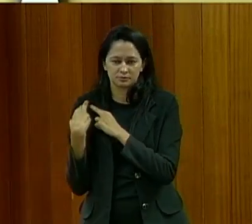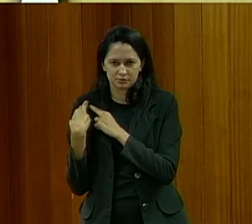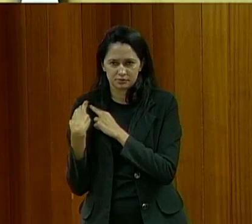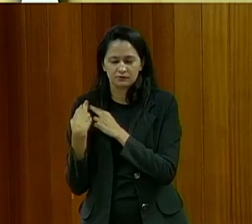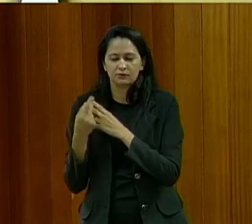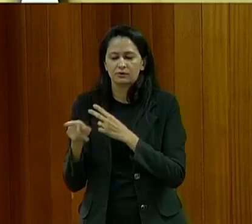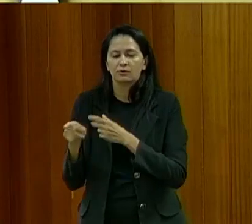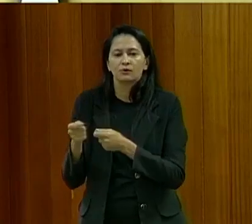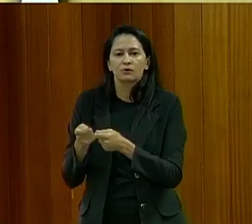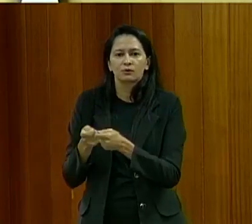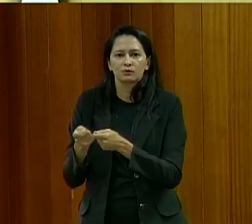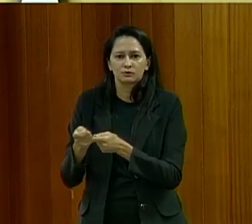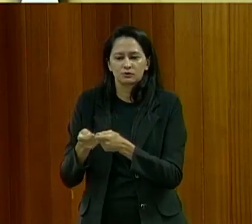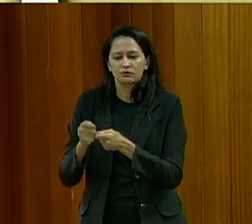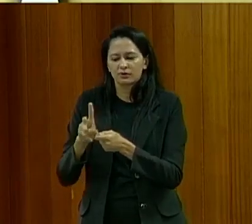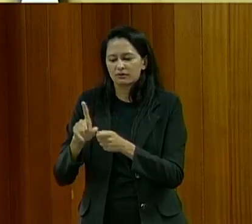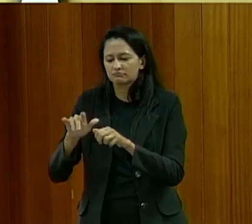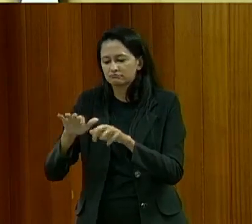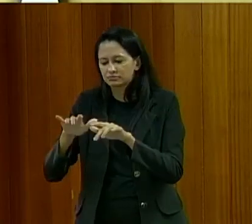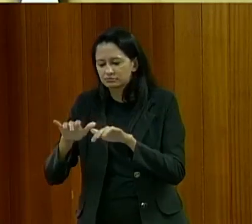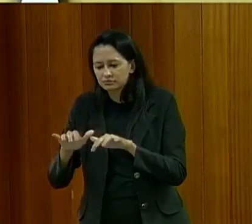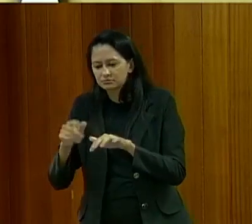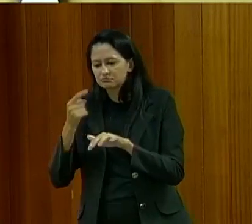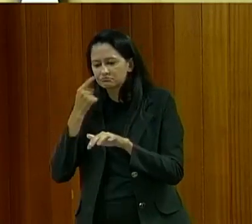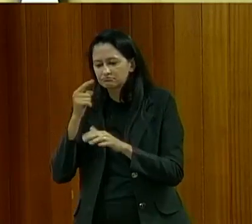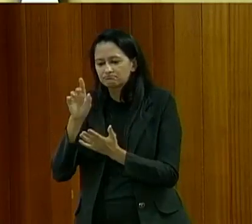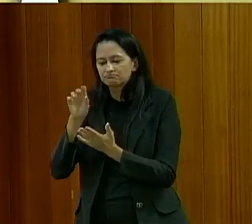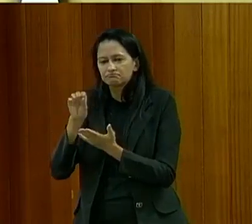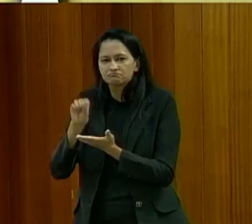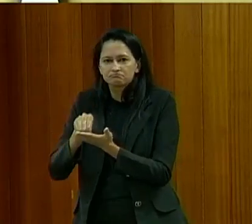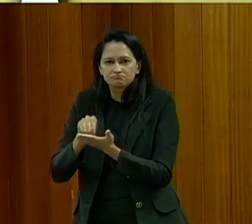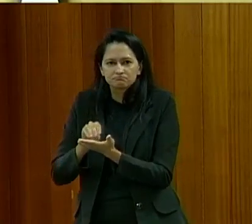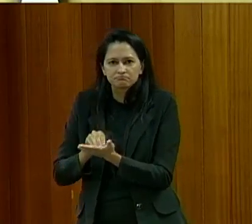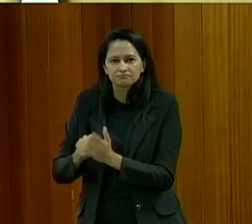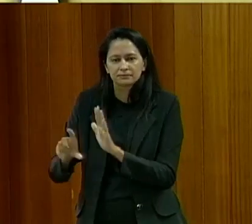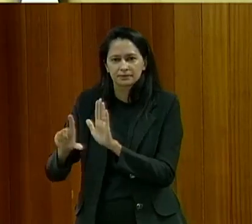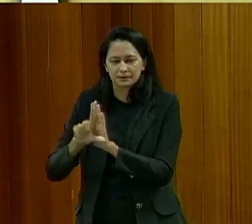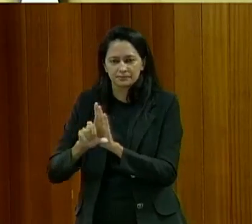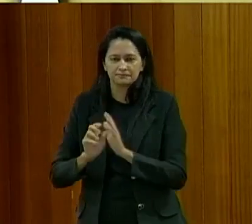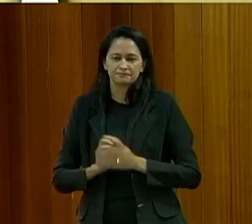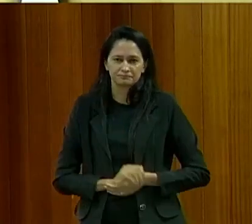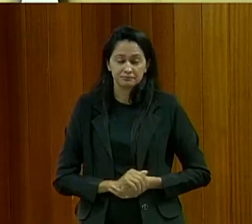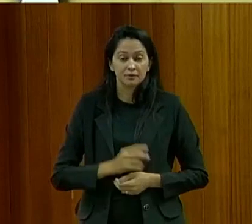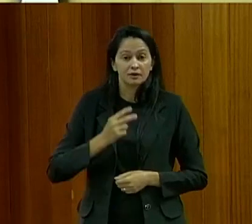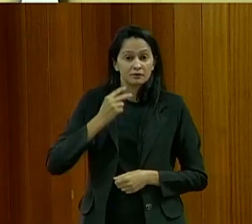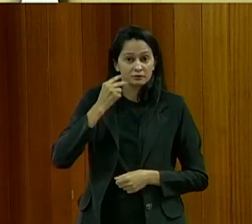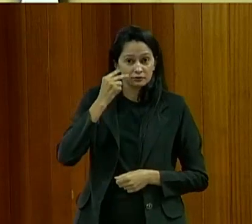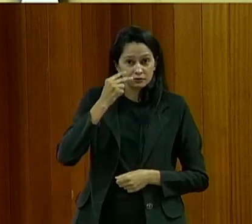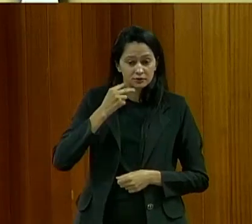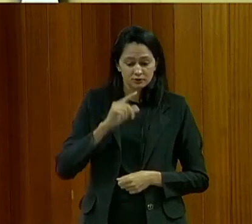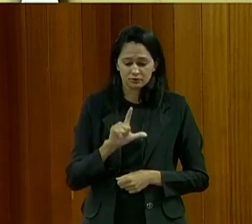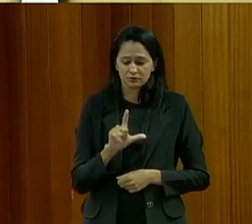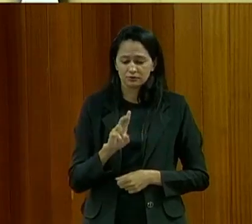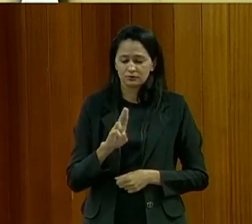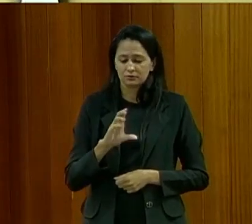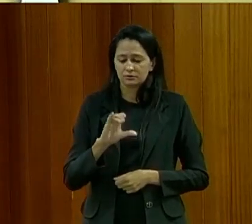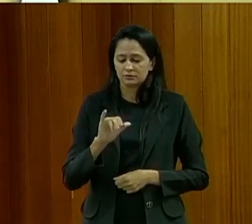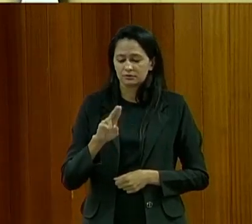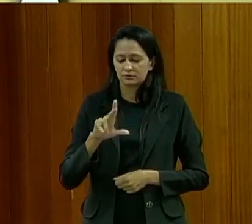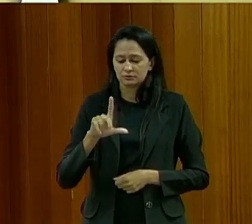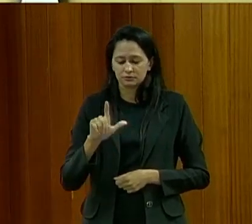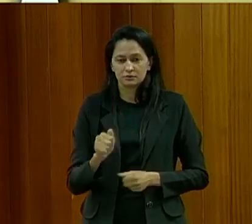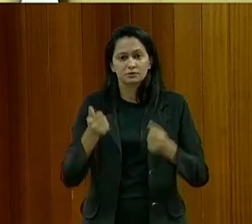do Controle para a confecção do autógrafo de lei. A assessoria da vereadora Lucila do